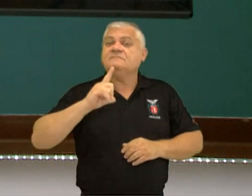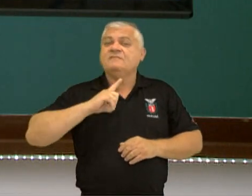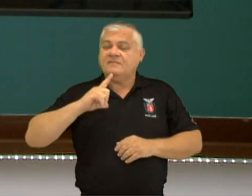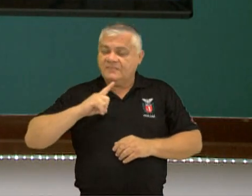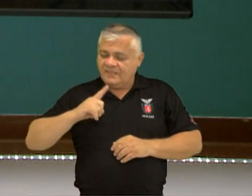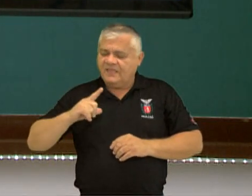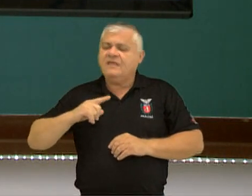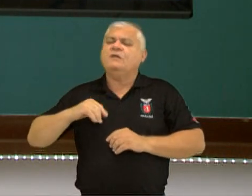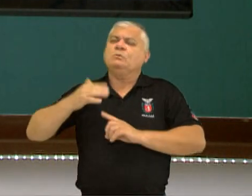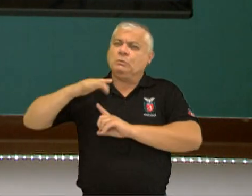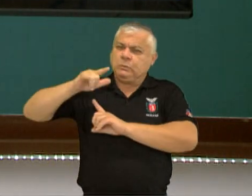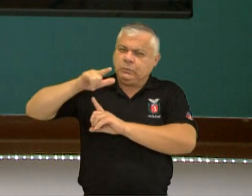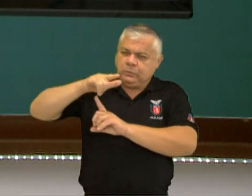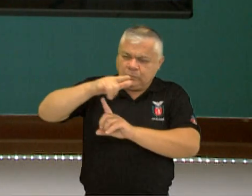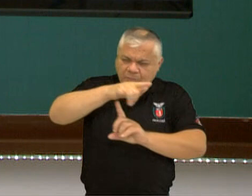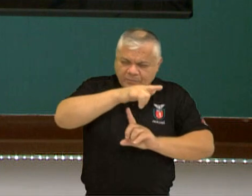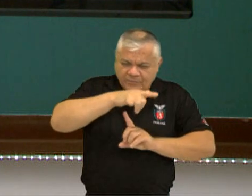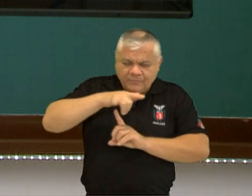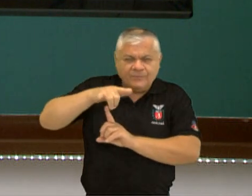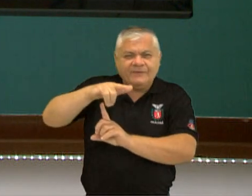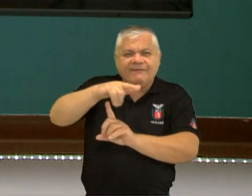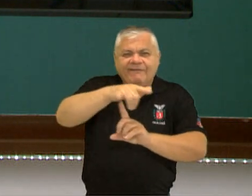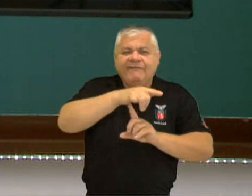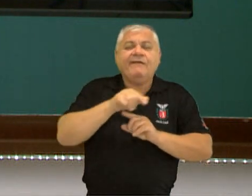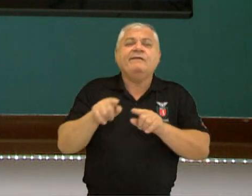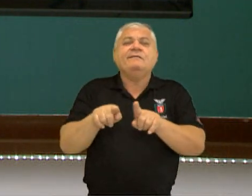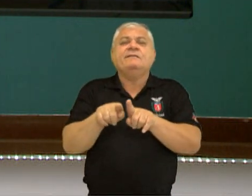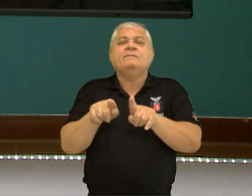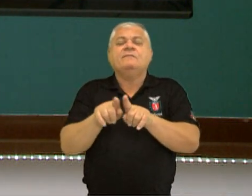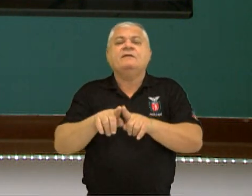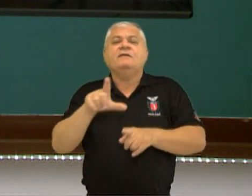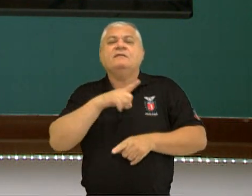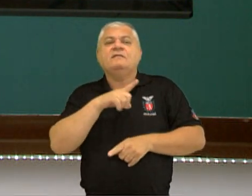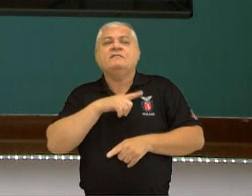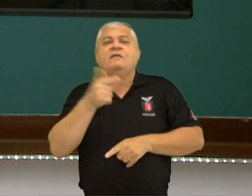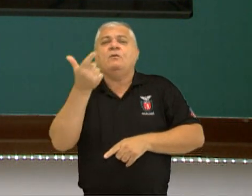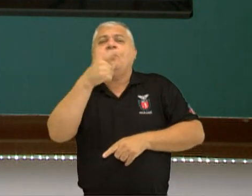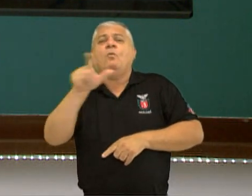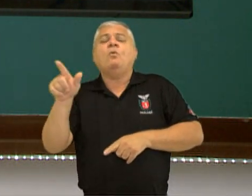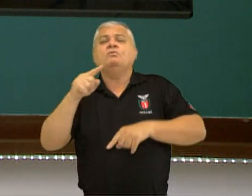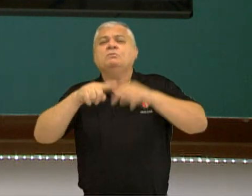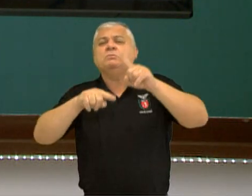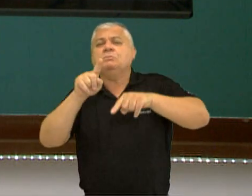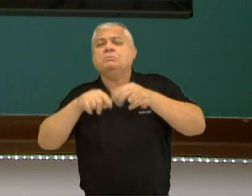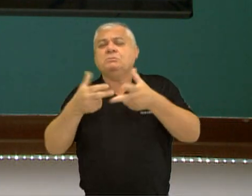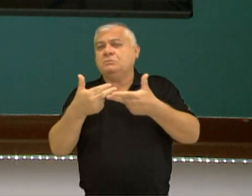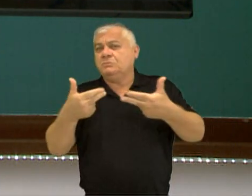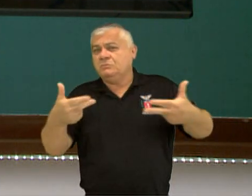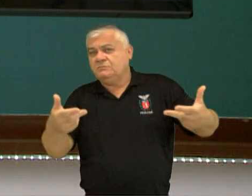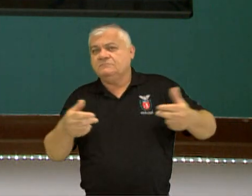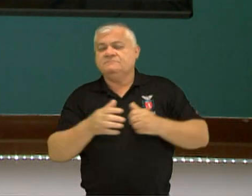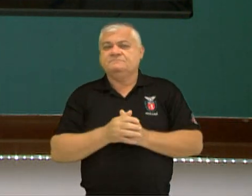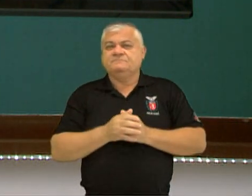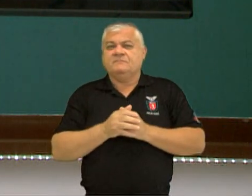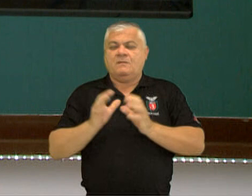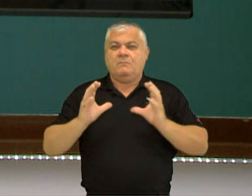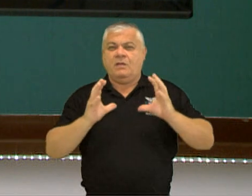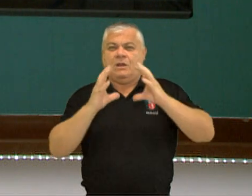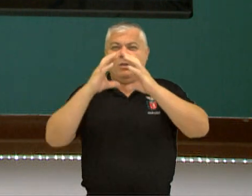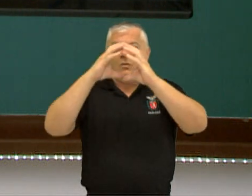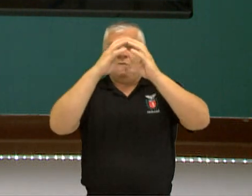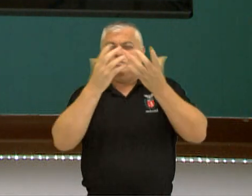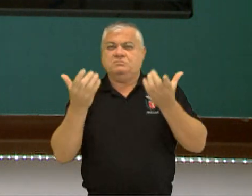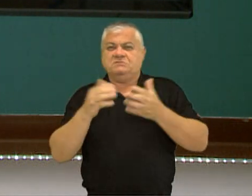nós temos uma série de outros equipamentos que podem ser utilizados para a obtenção dessas imagens aéreas, como, por exemplo, balões,